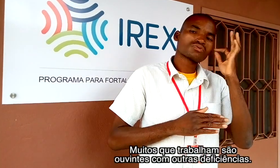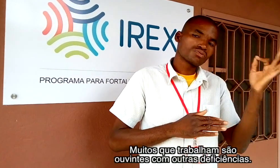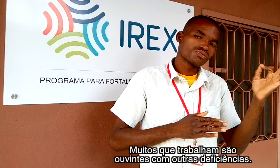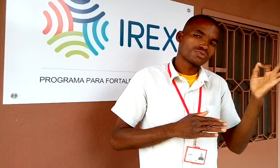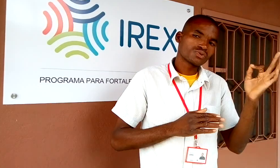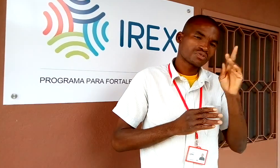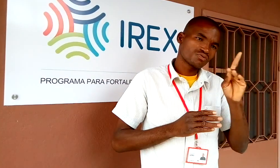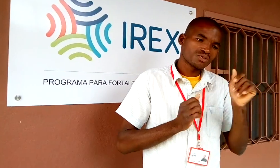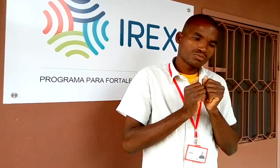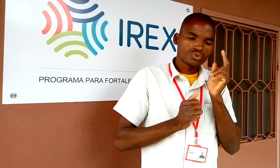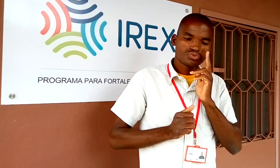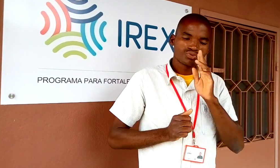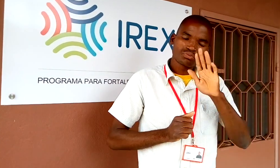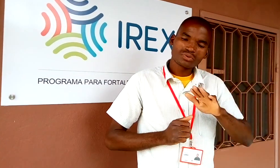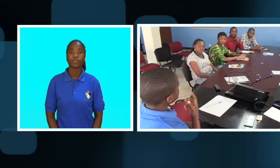outras deficiências.